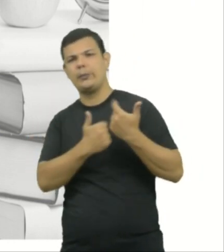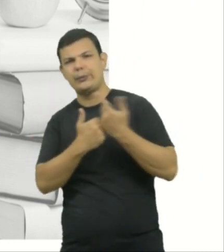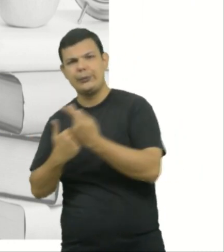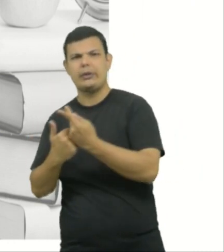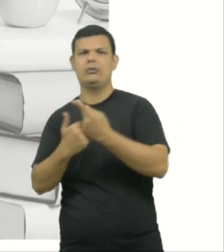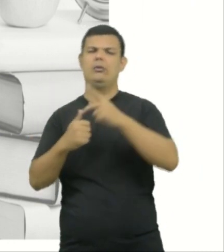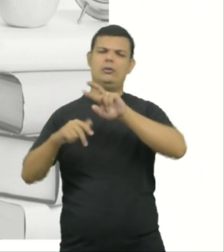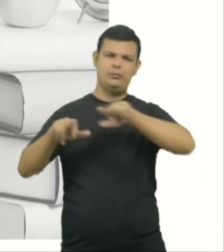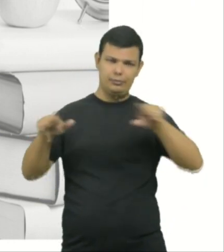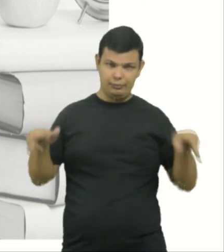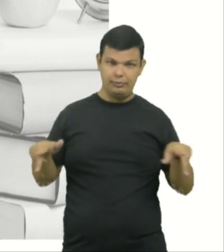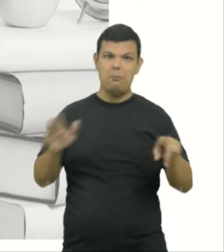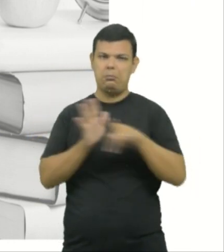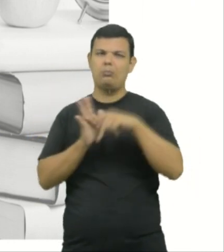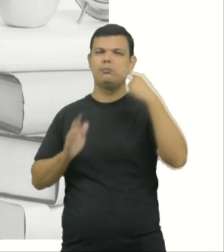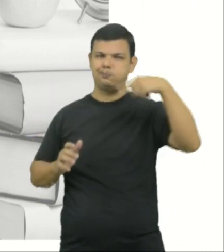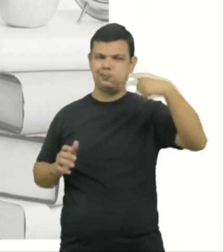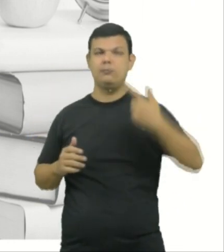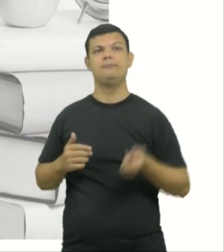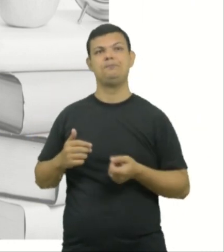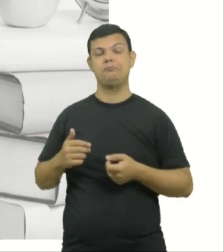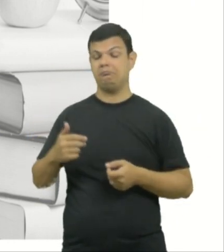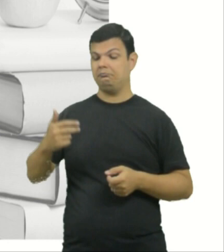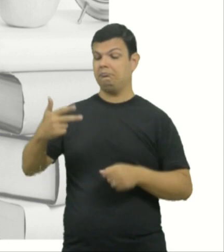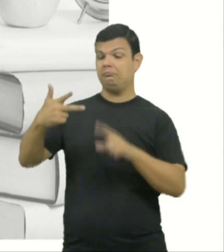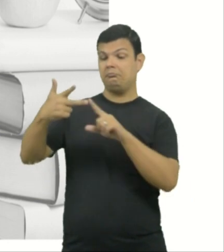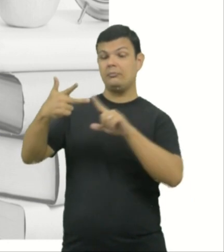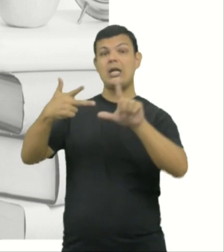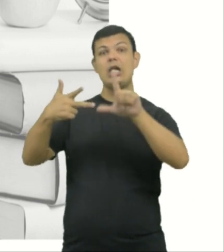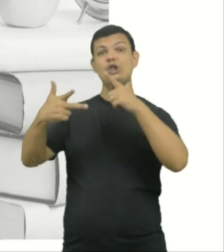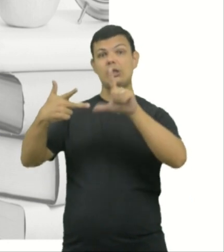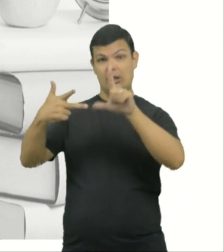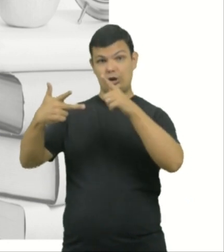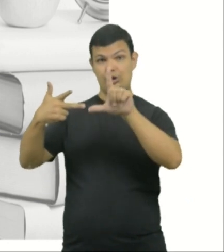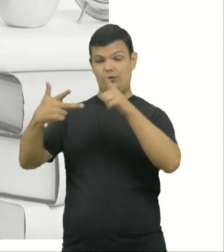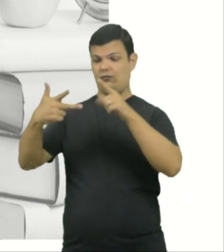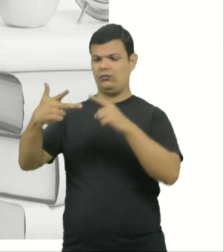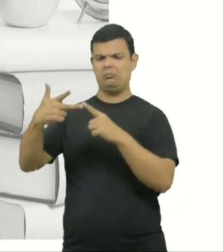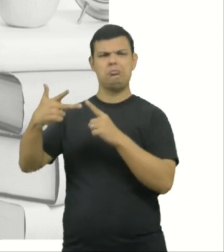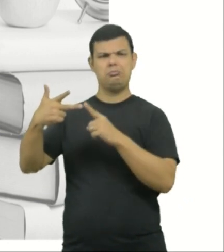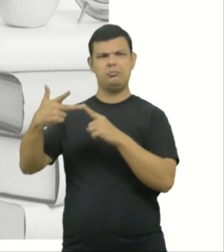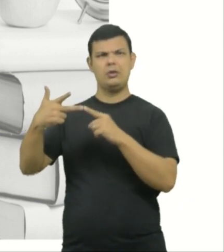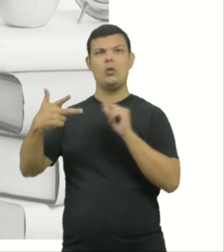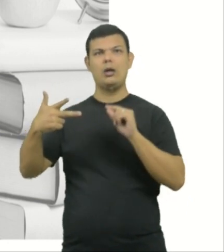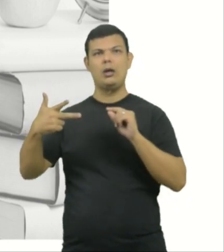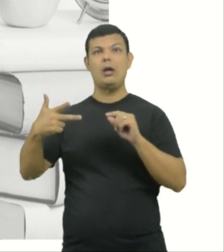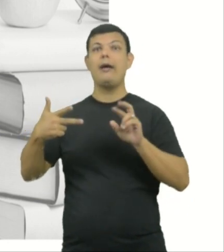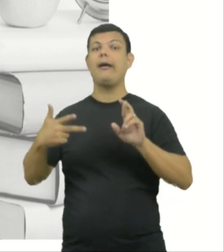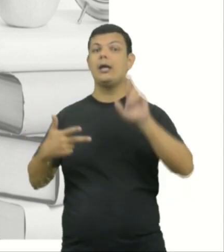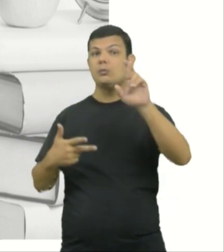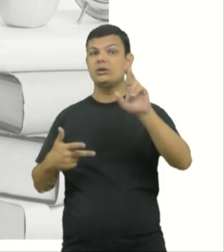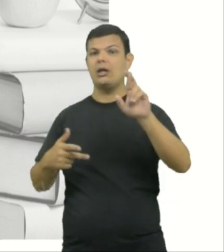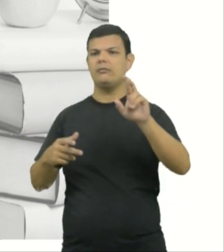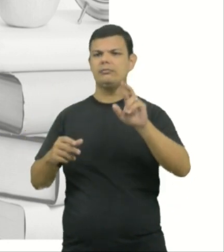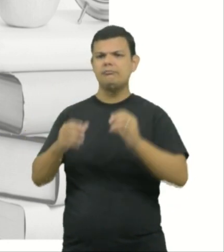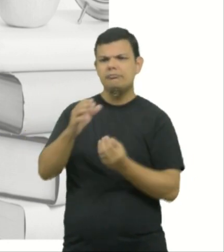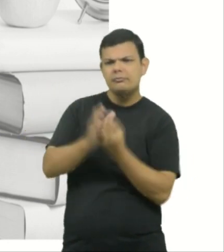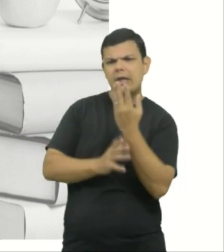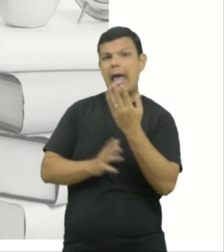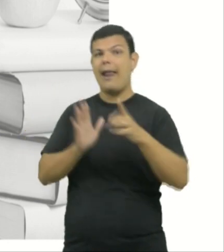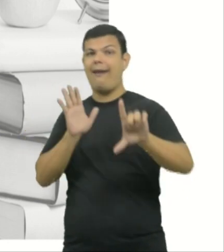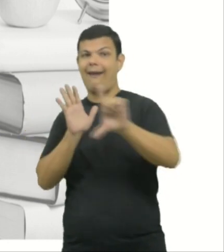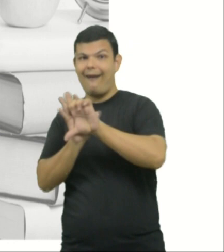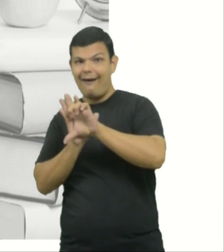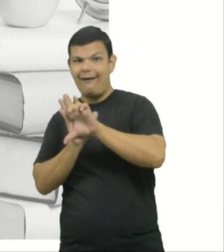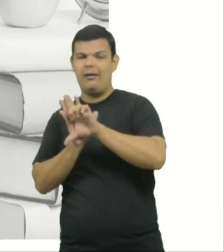ok? E nós temos o legislativo. O legislativo tem um poder de elaborar as leis,